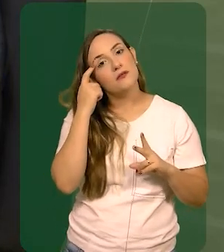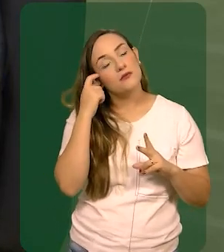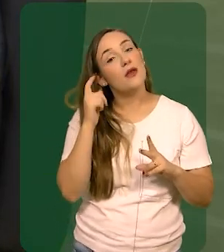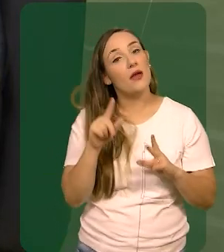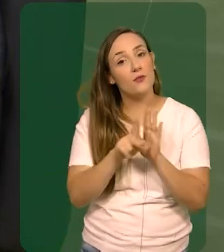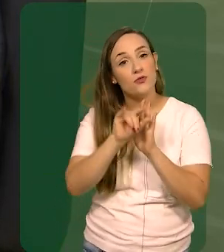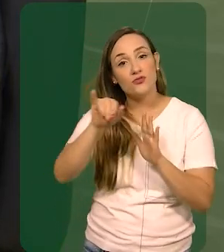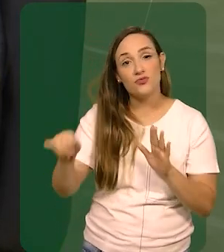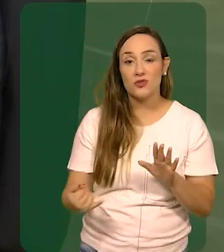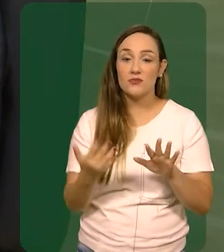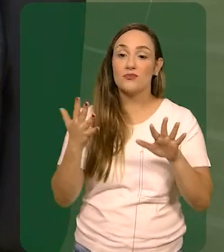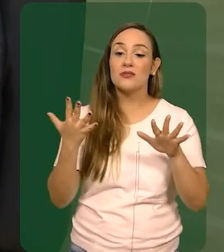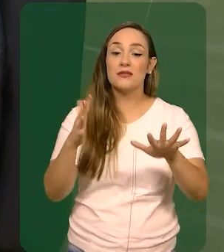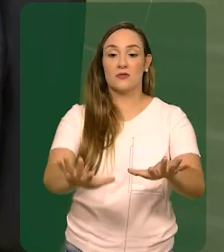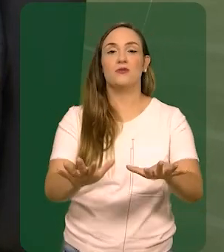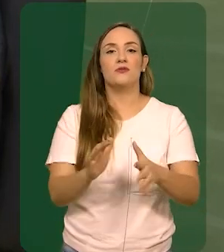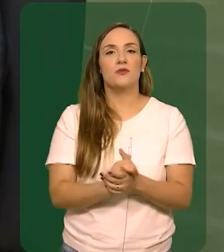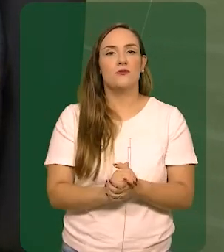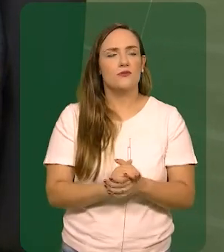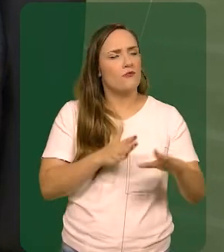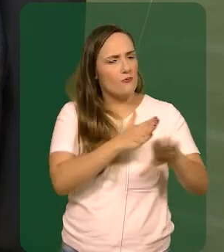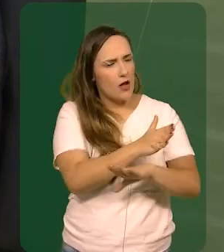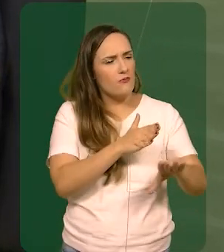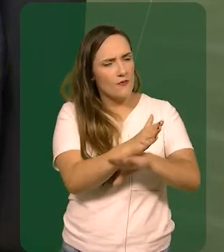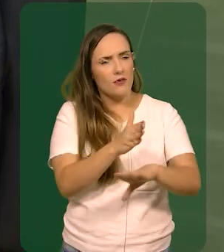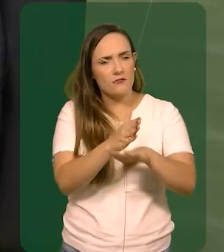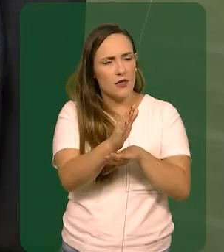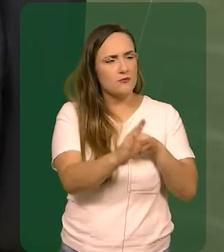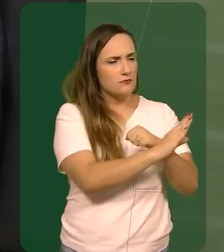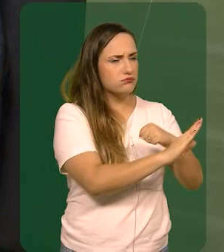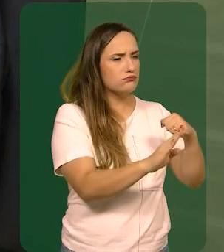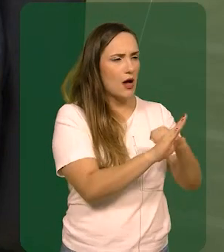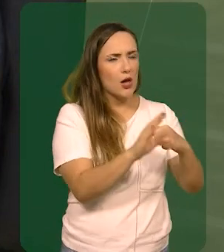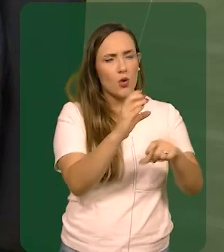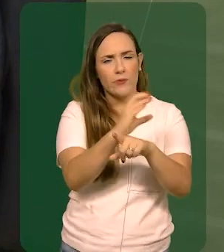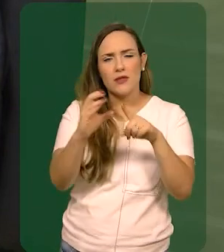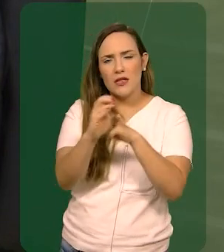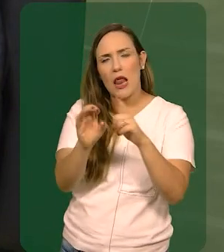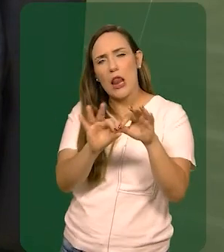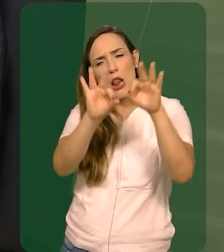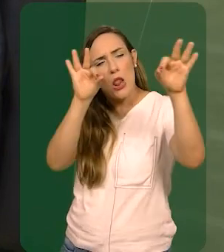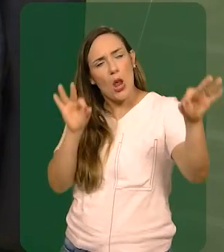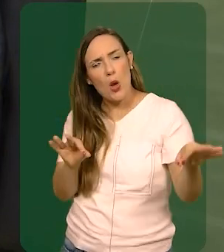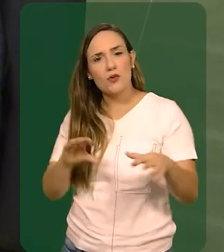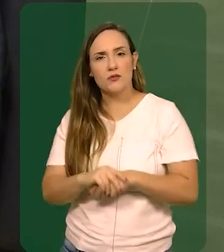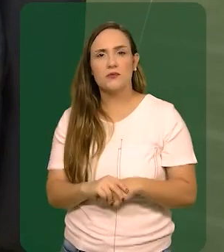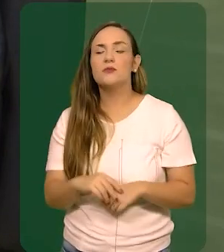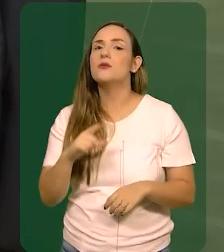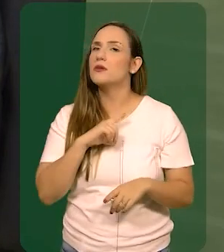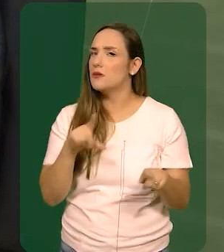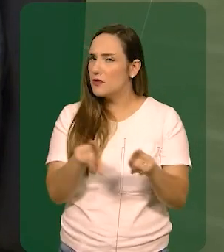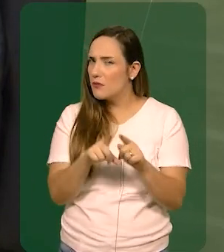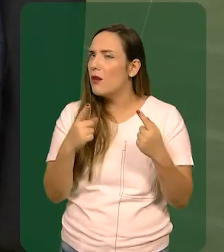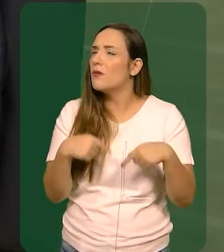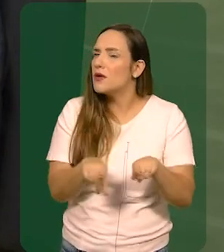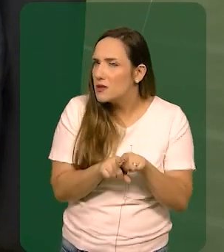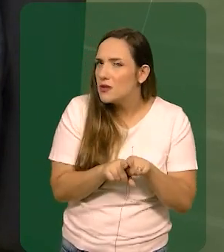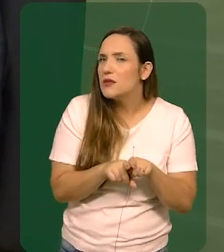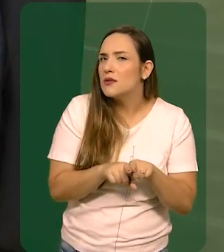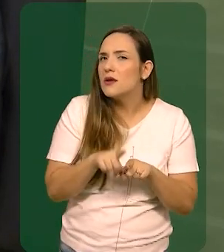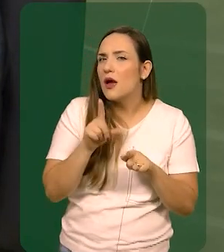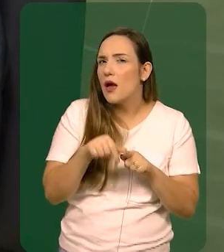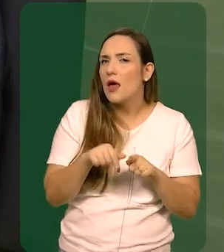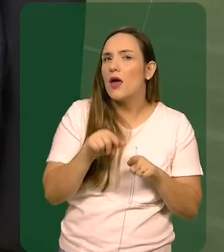é um programa realmente de inclusão que vai para os bairros, que ele vai para as comunidades e também tem